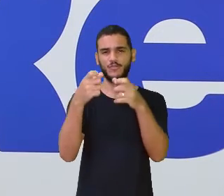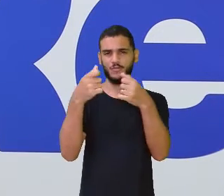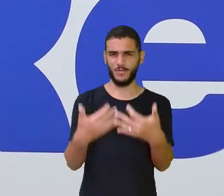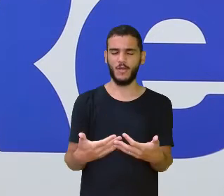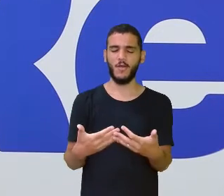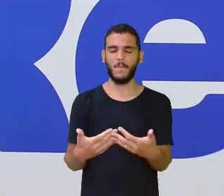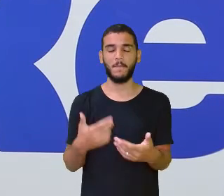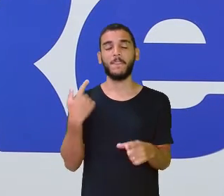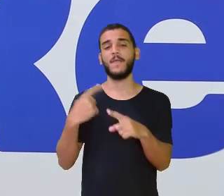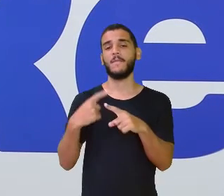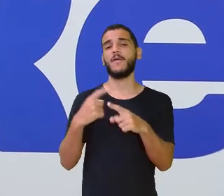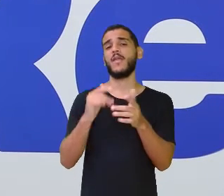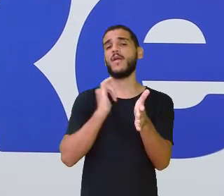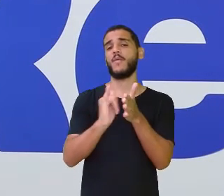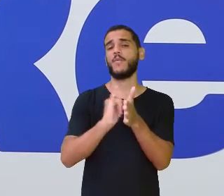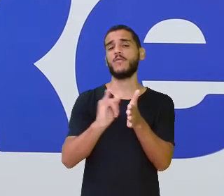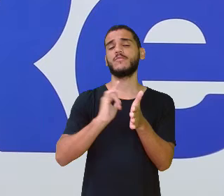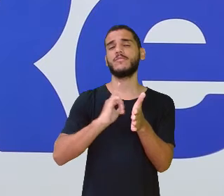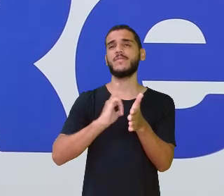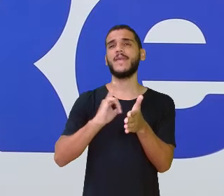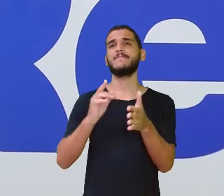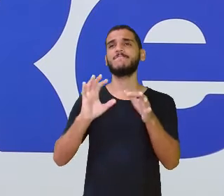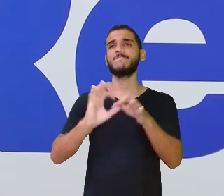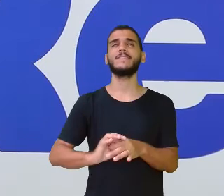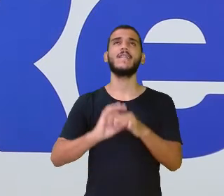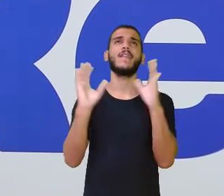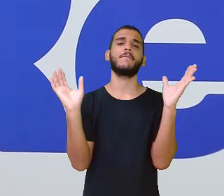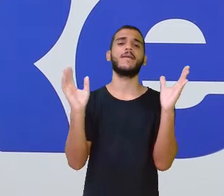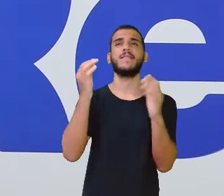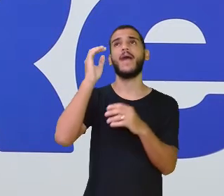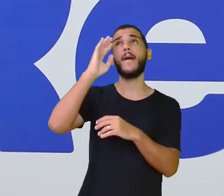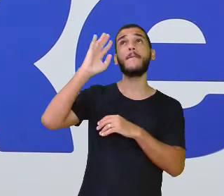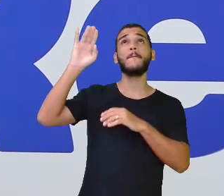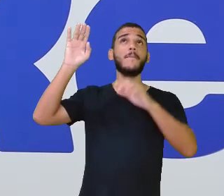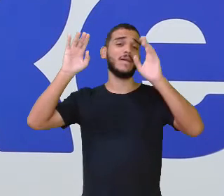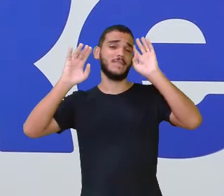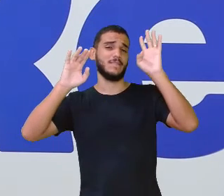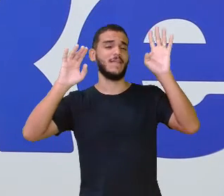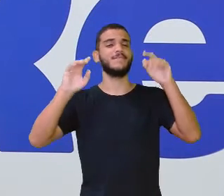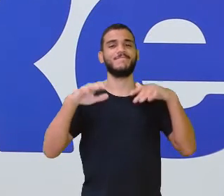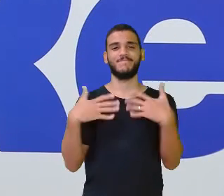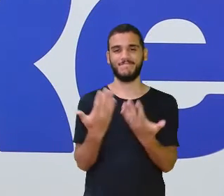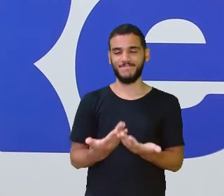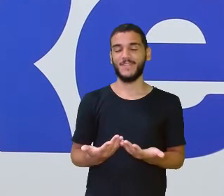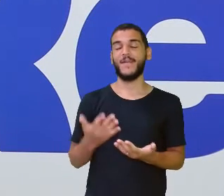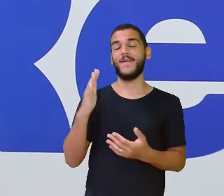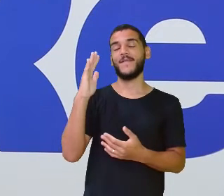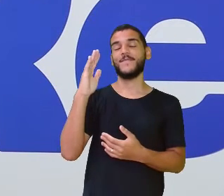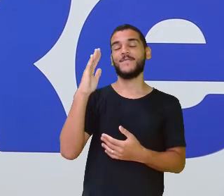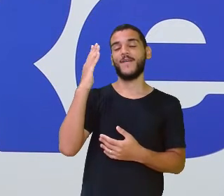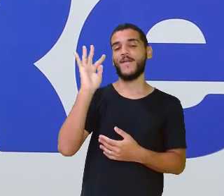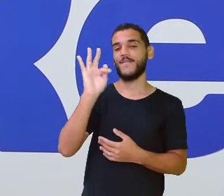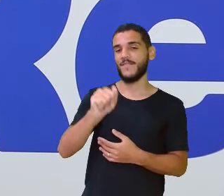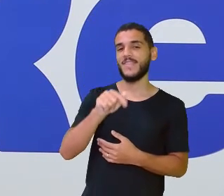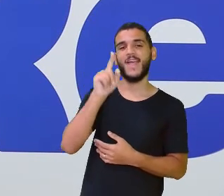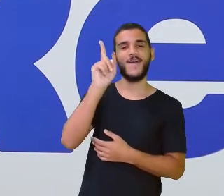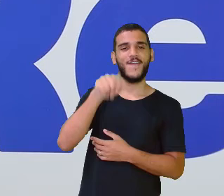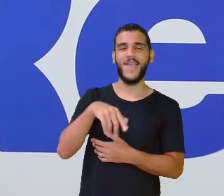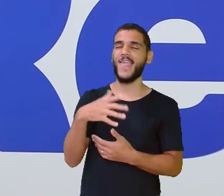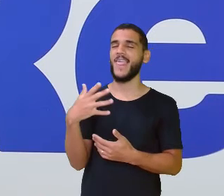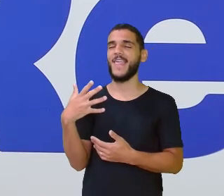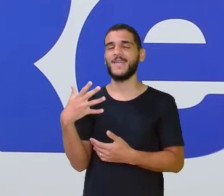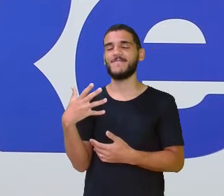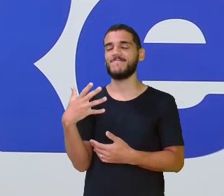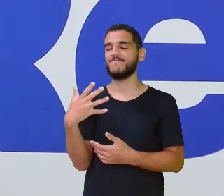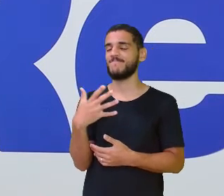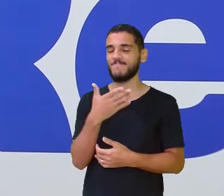eles dão essa margem, né? A professora Abigail já explicou bem. Mas esse, para mim, foi o favorito. Da próxima